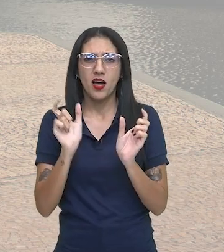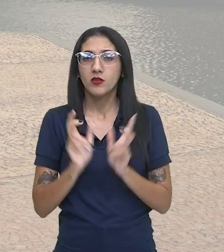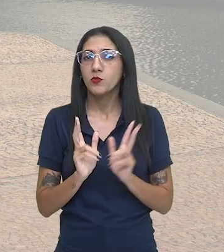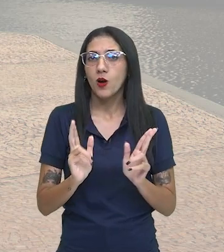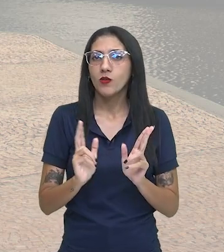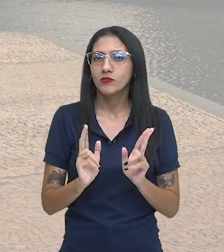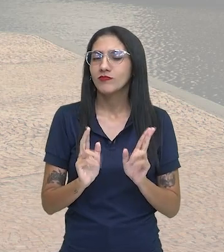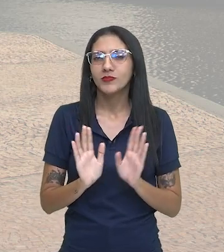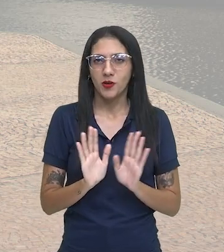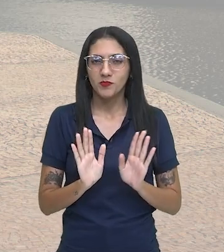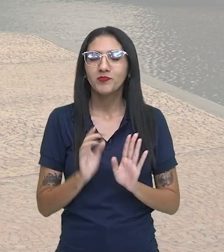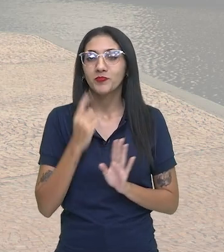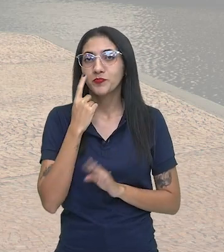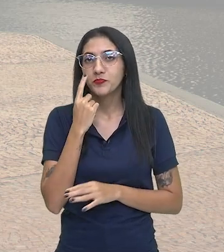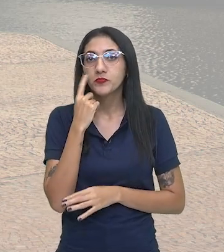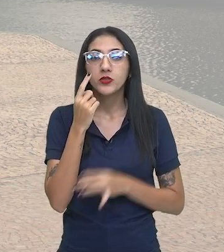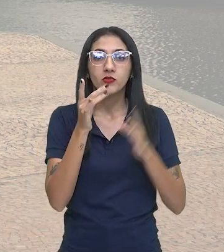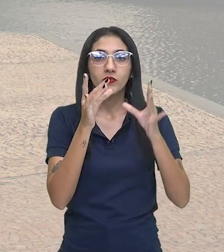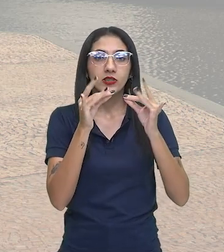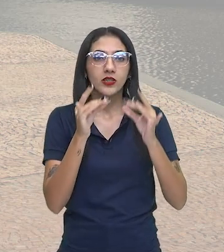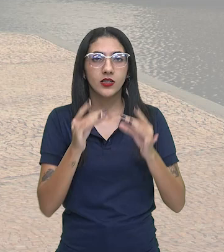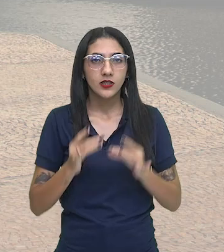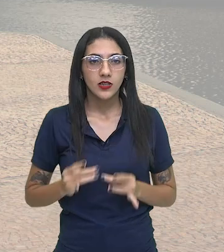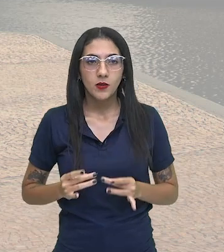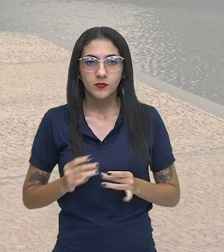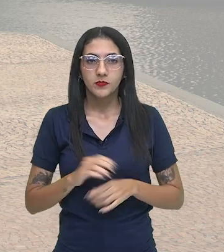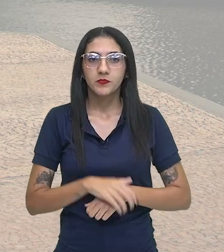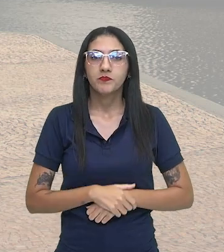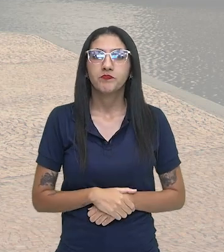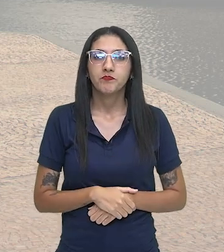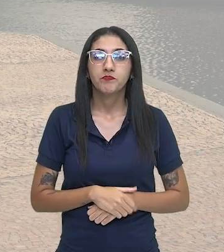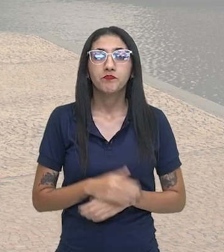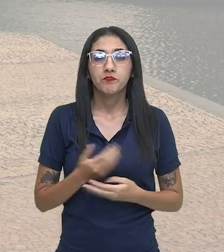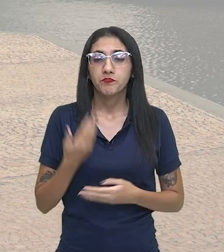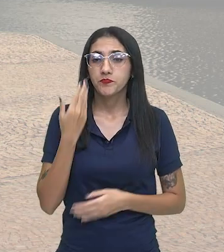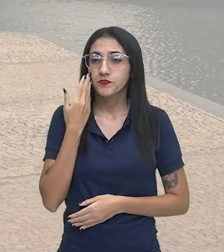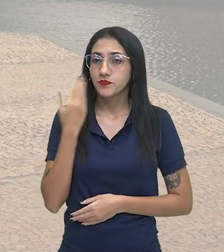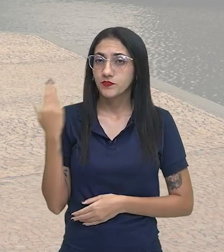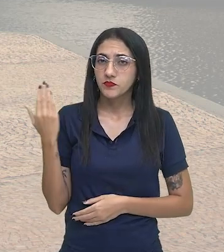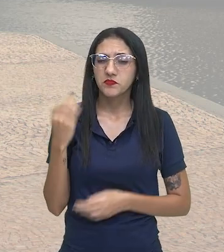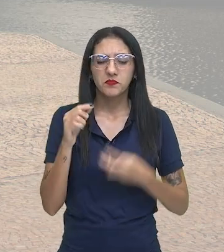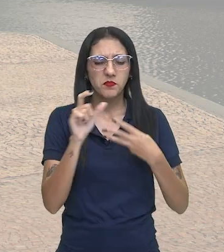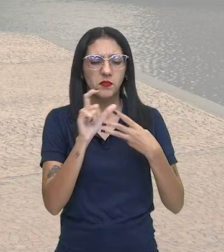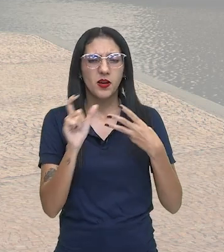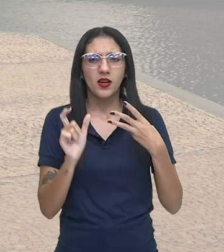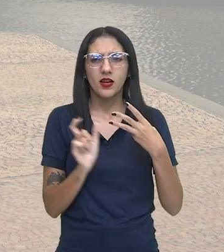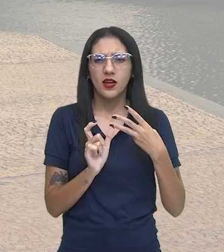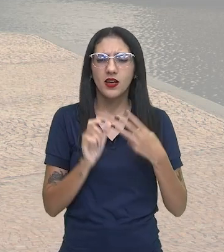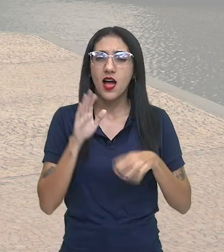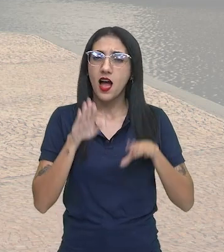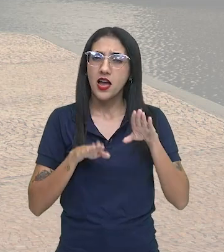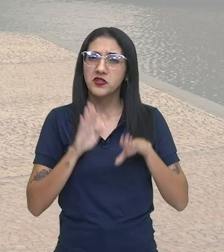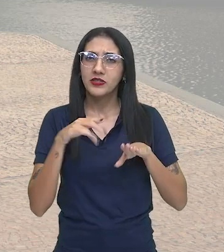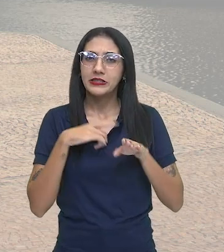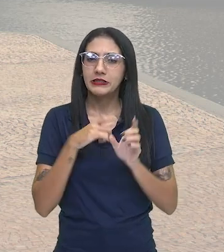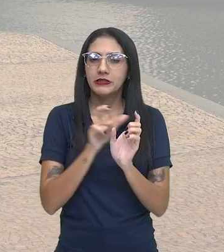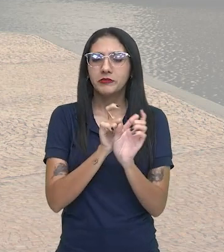gente vai ver cada um deles. Vamos ver, então, os termos, eles são muitas vezes utilizados como sinônimos.